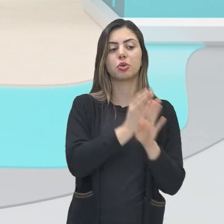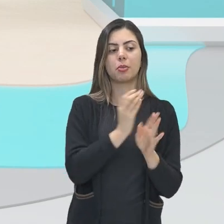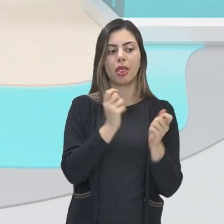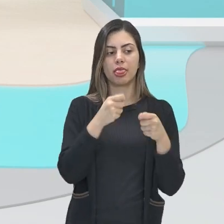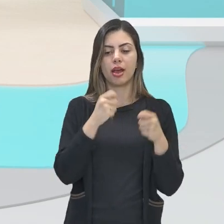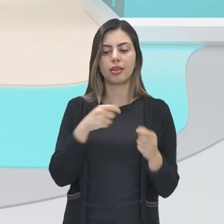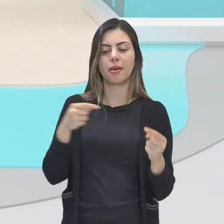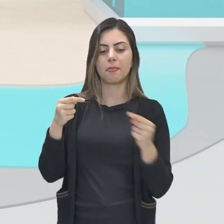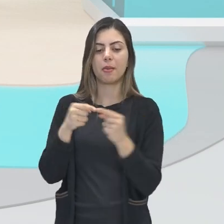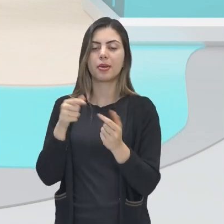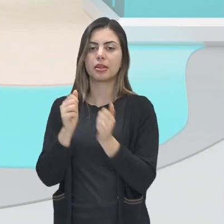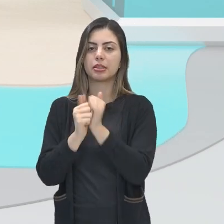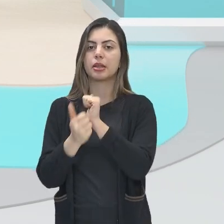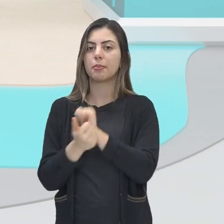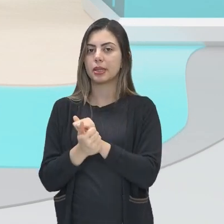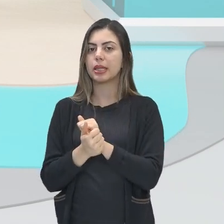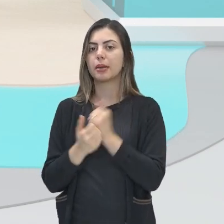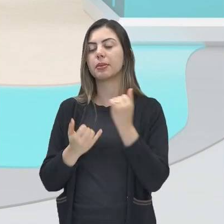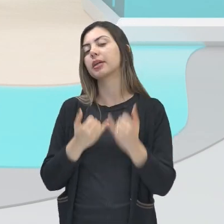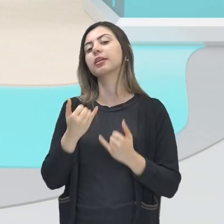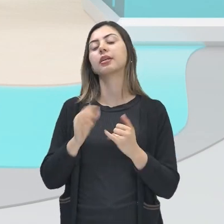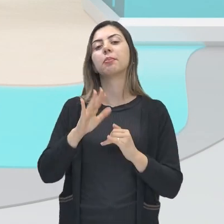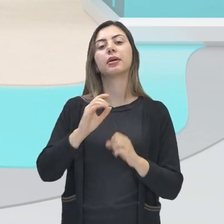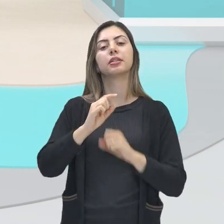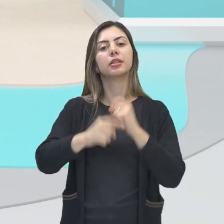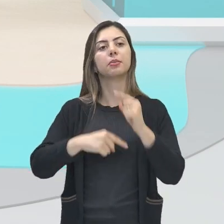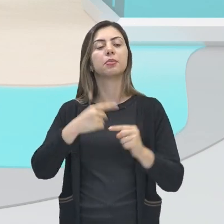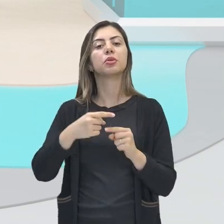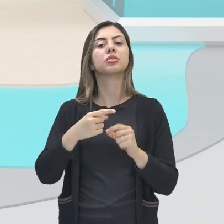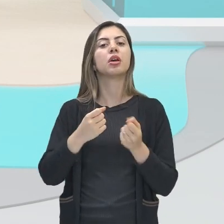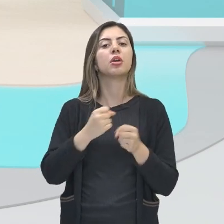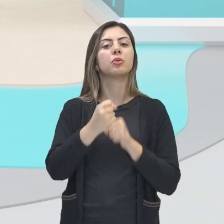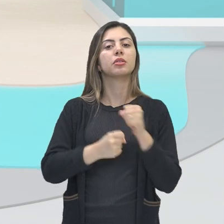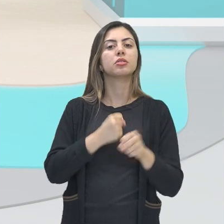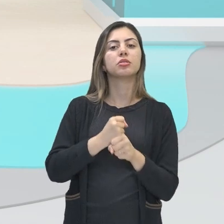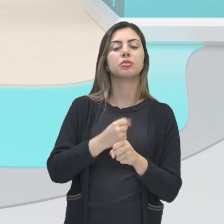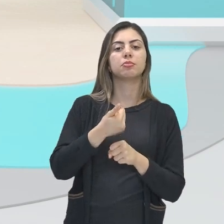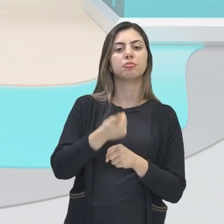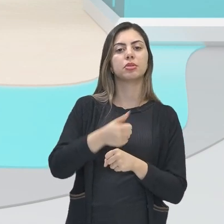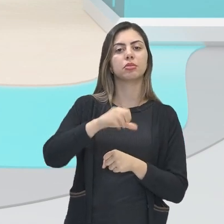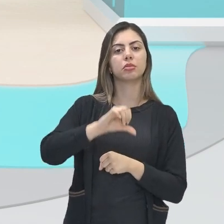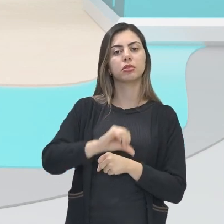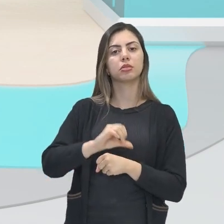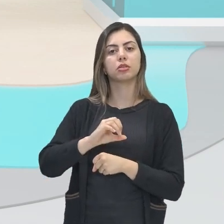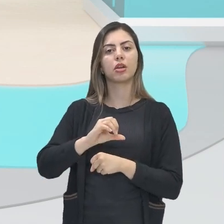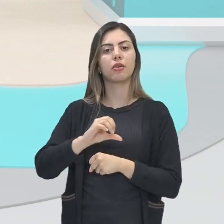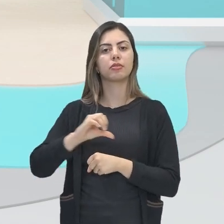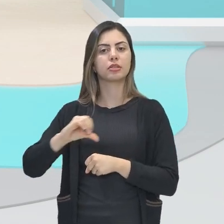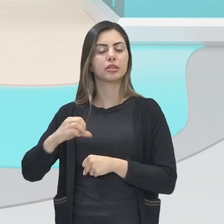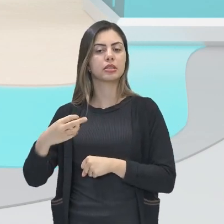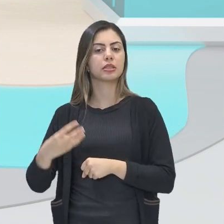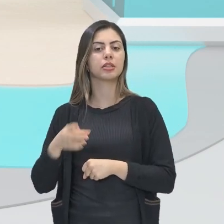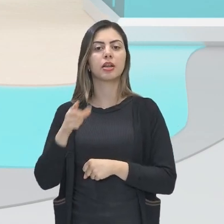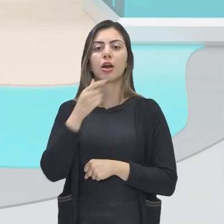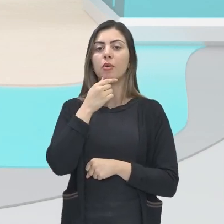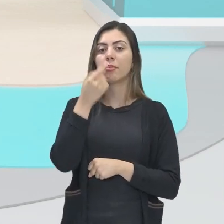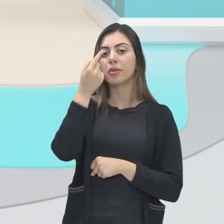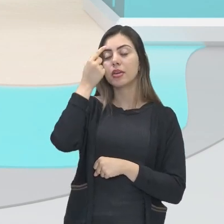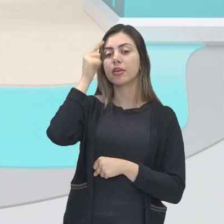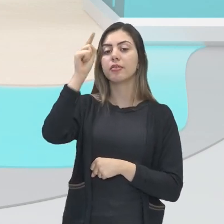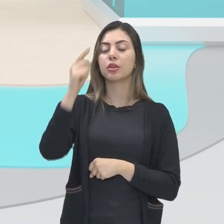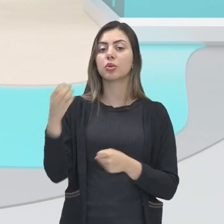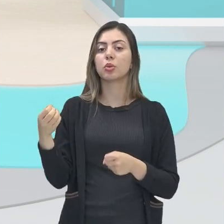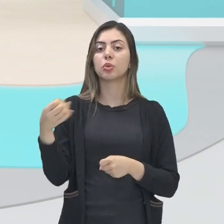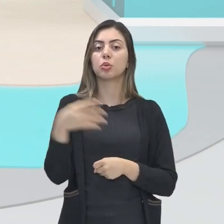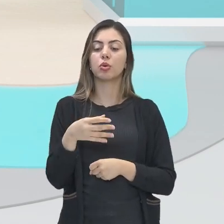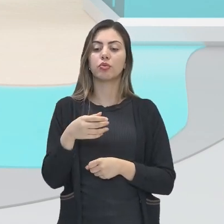jogo. Logo em seguida, em 1903, S. Goode inventou uma versão moderna da